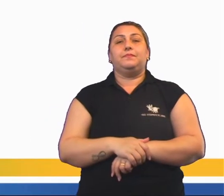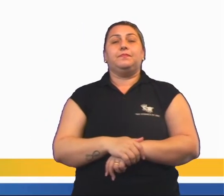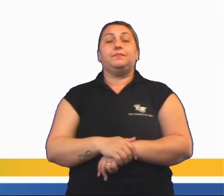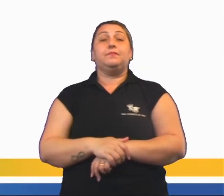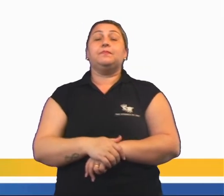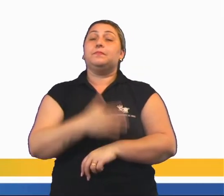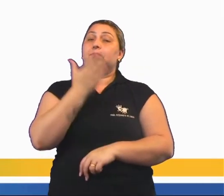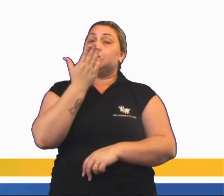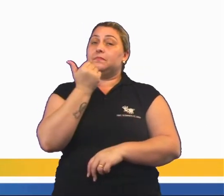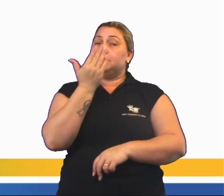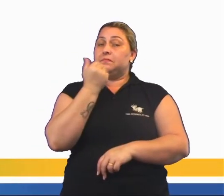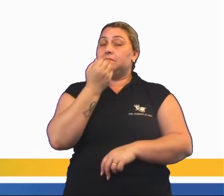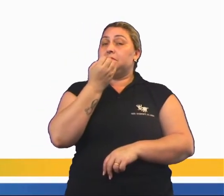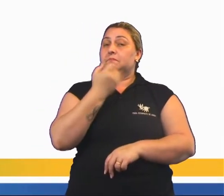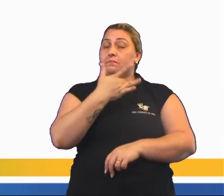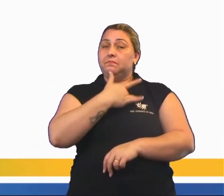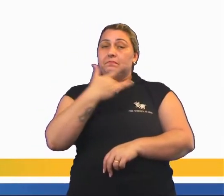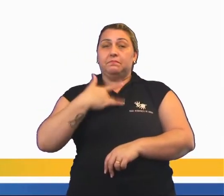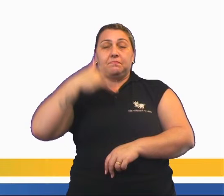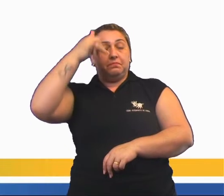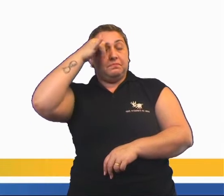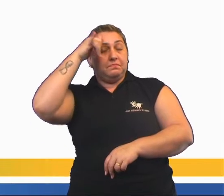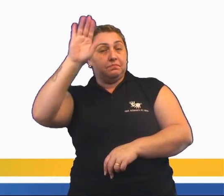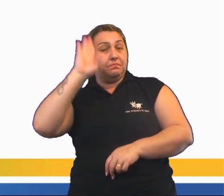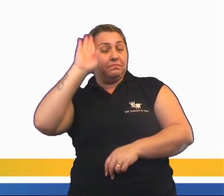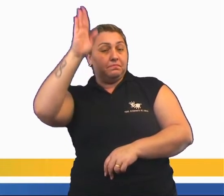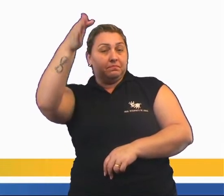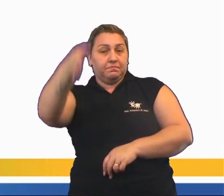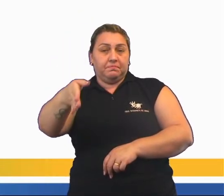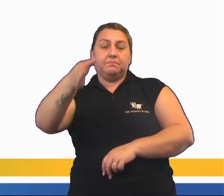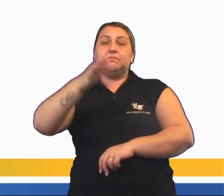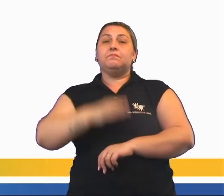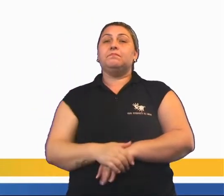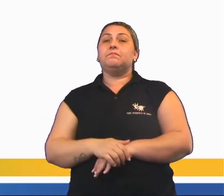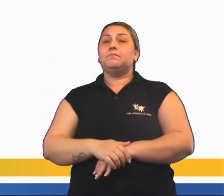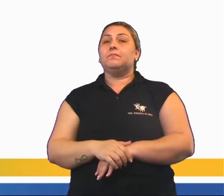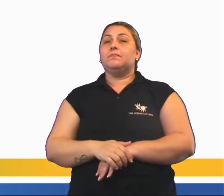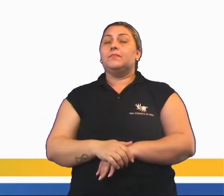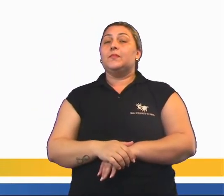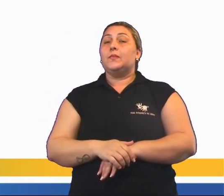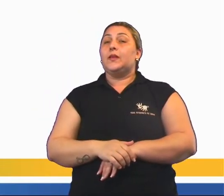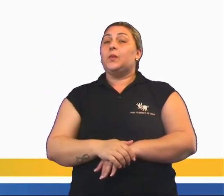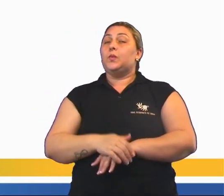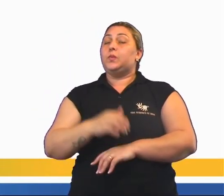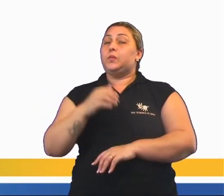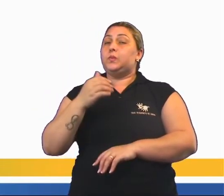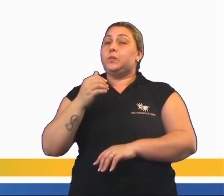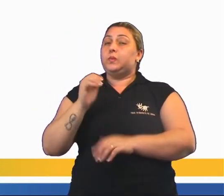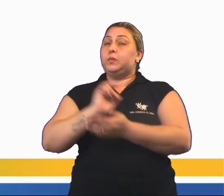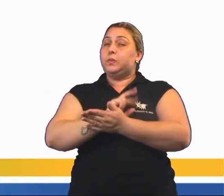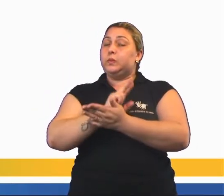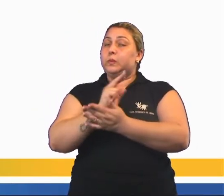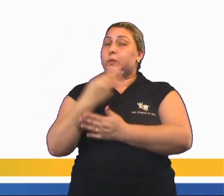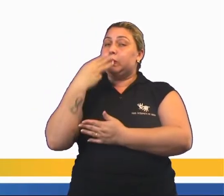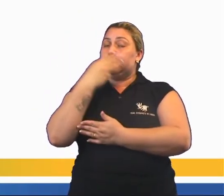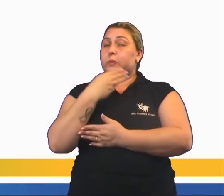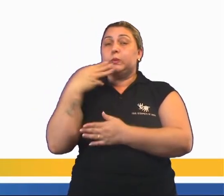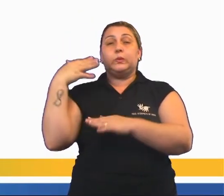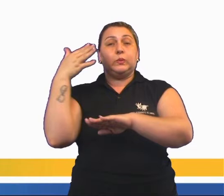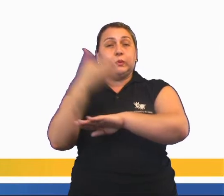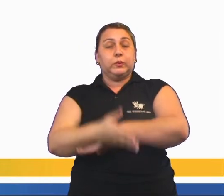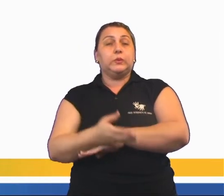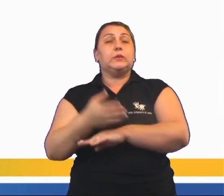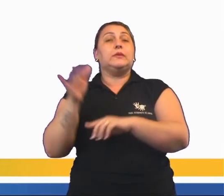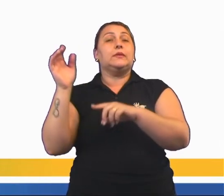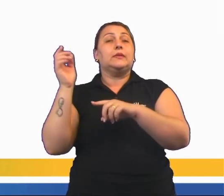Manter uma alimentação saudável, evitando principalmente alimentos ricos em açúcar, ir ao